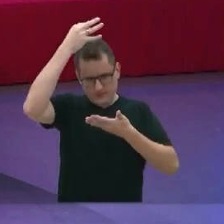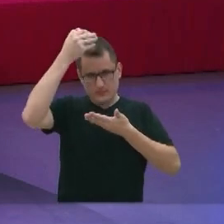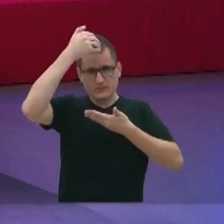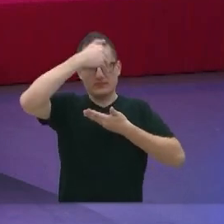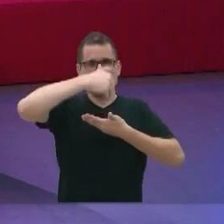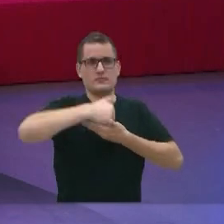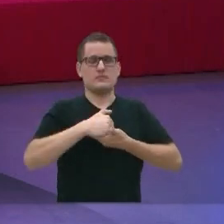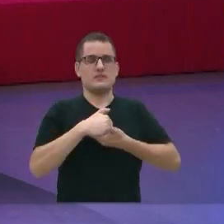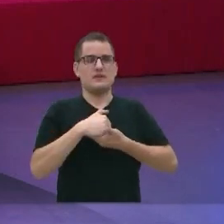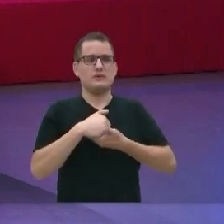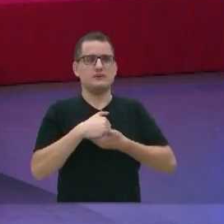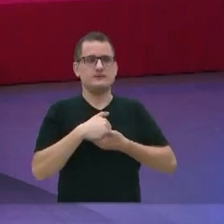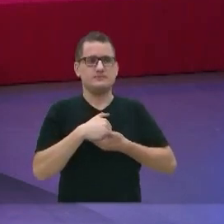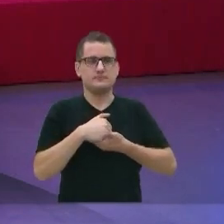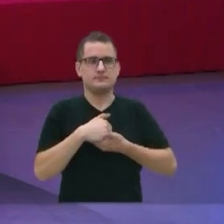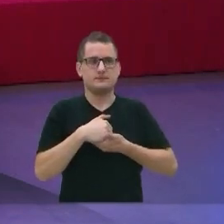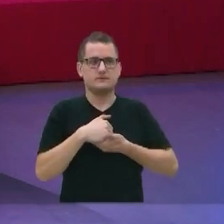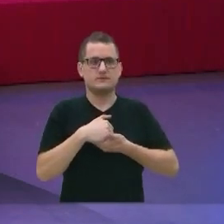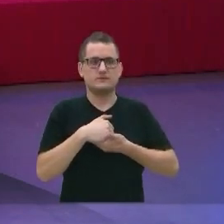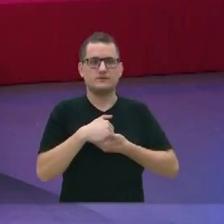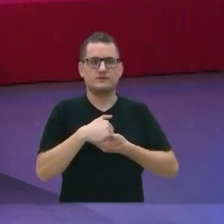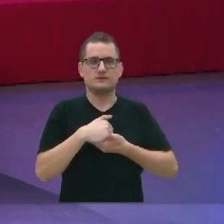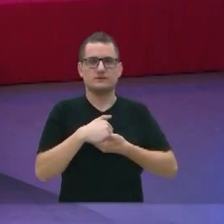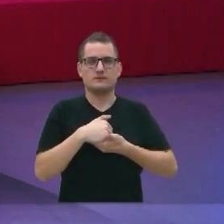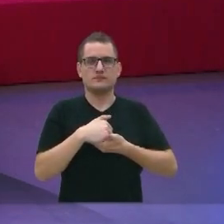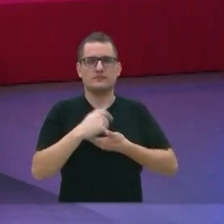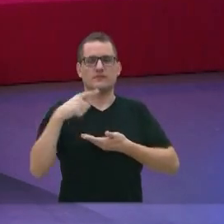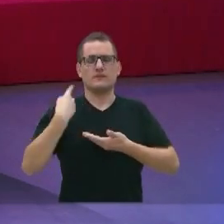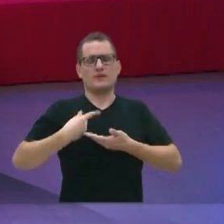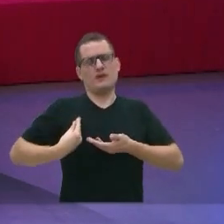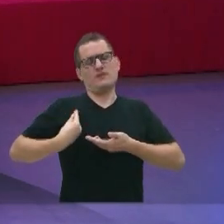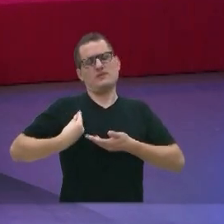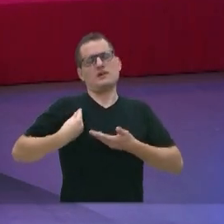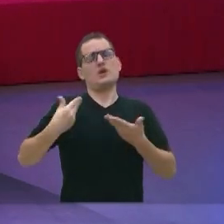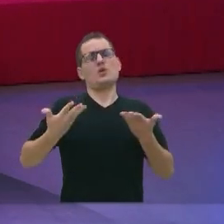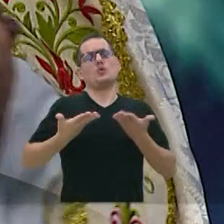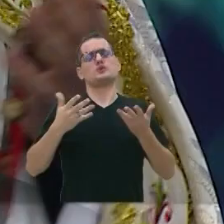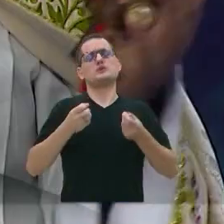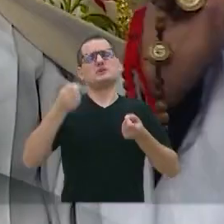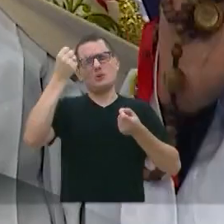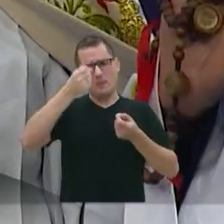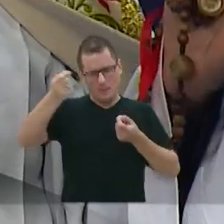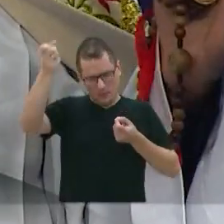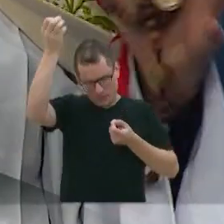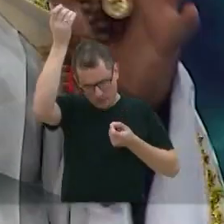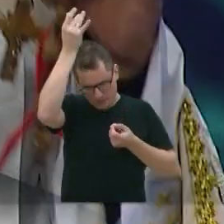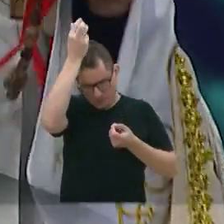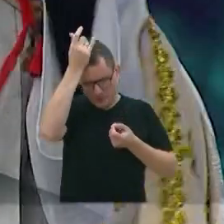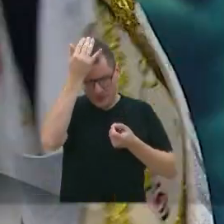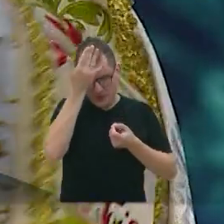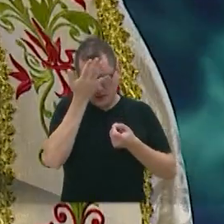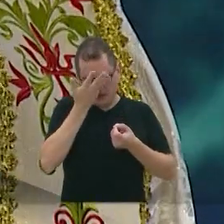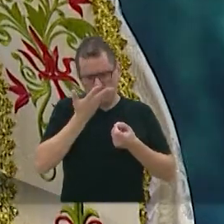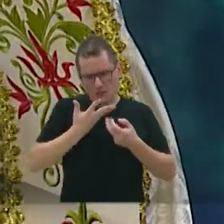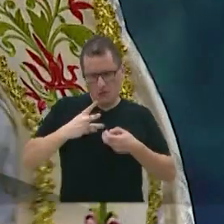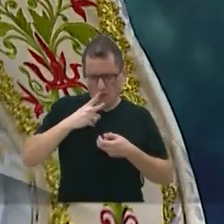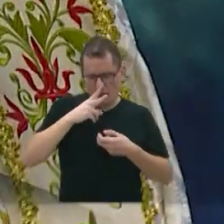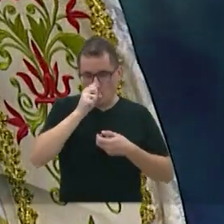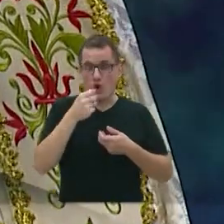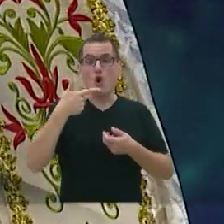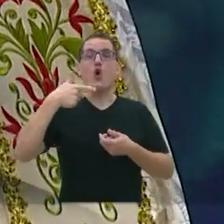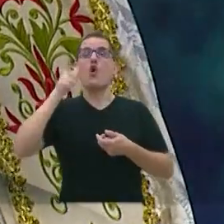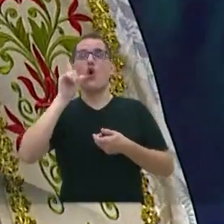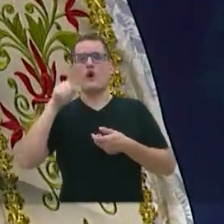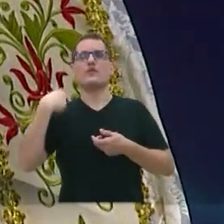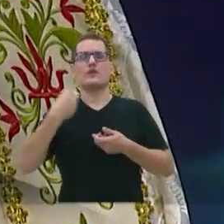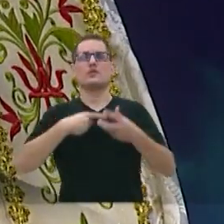Estamos ainda muito recente do Pentecostes, aquilo que ontem proclamávamos pelas